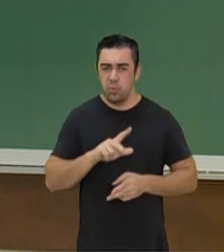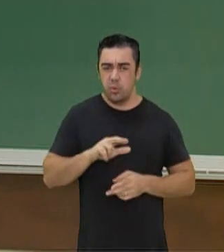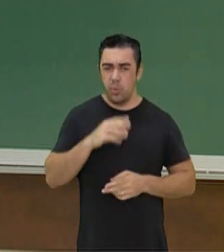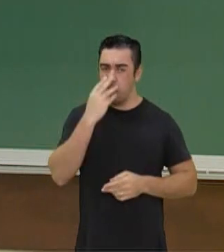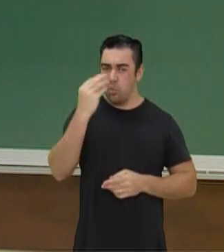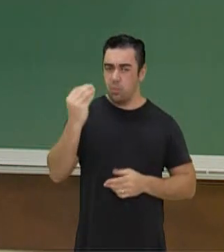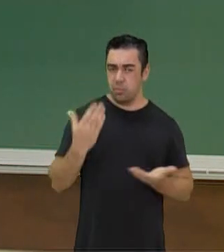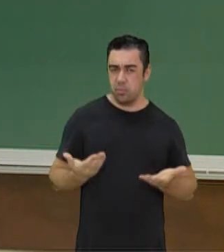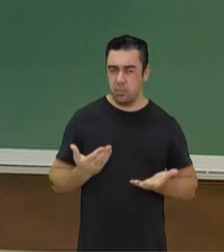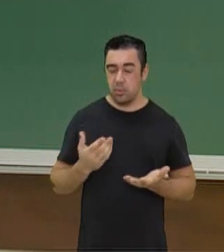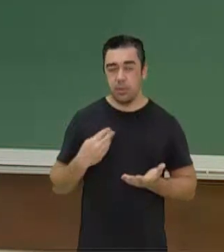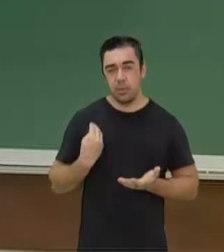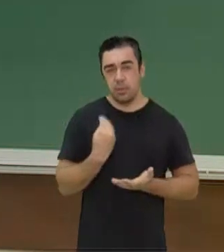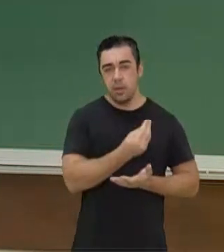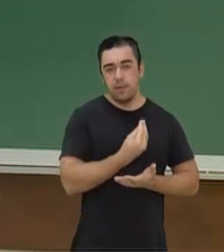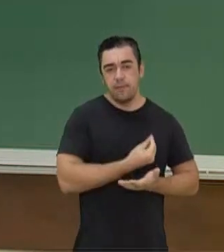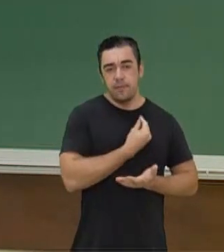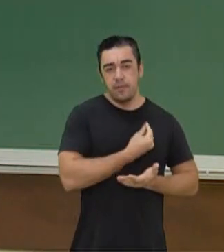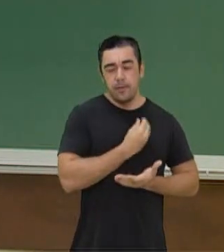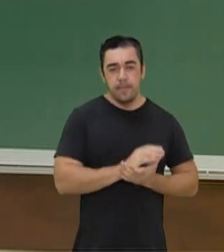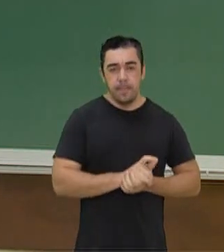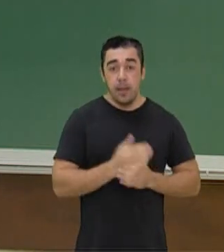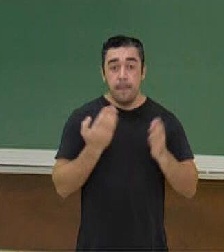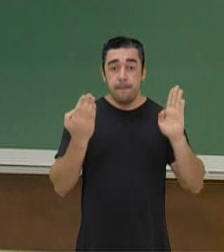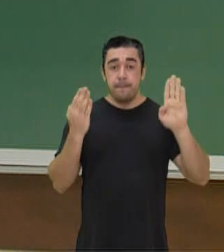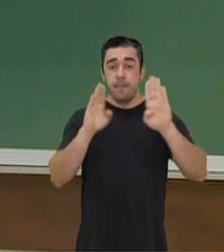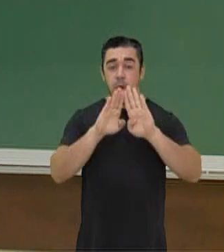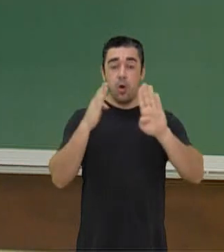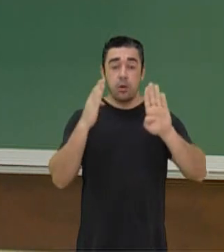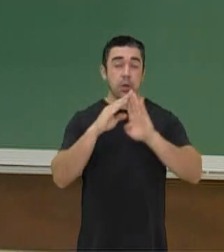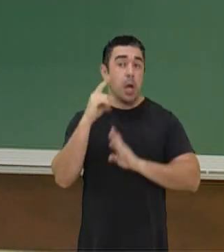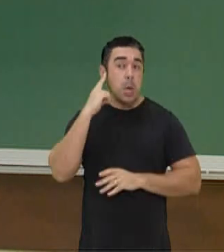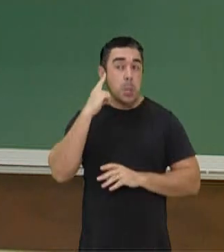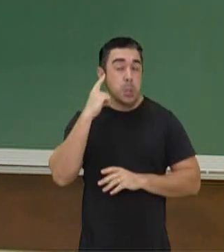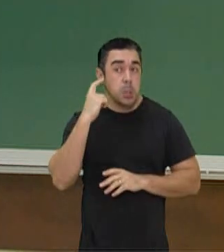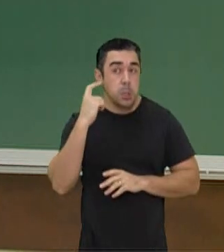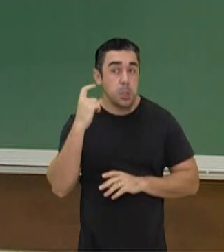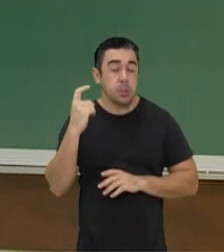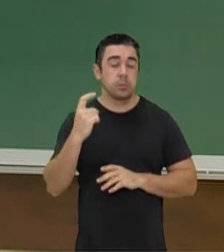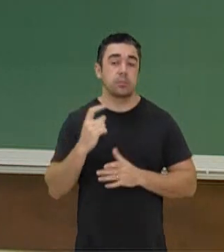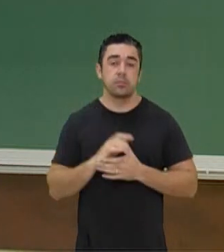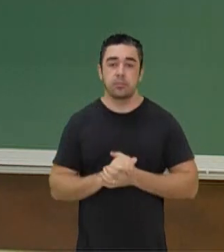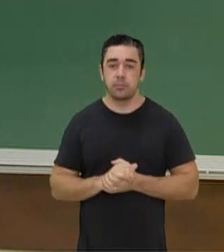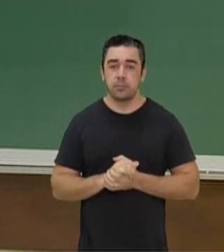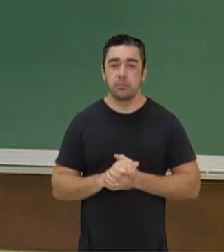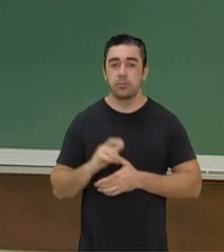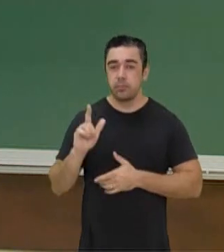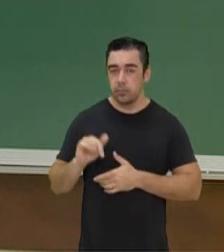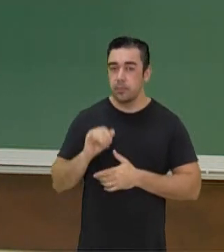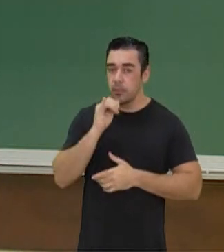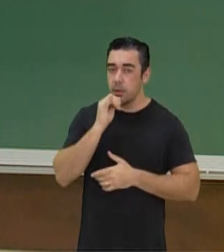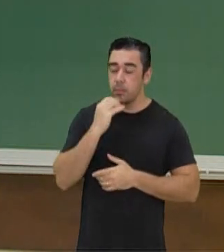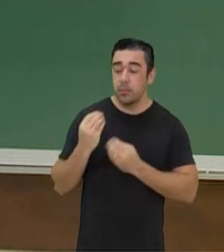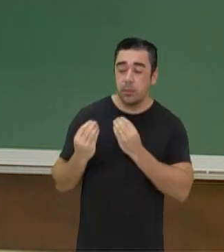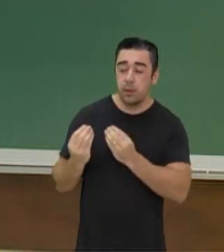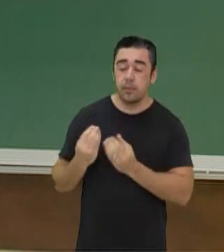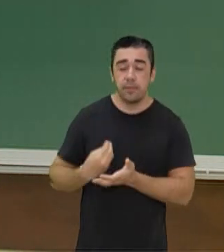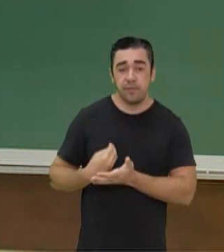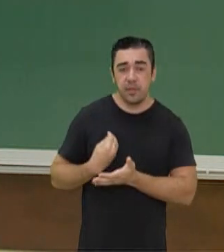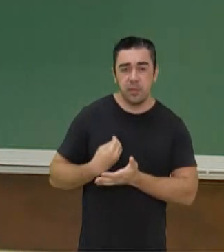que você está dando vida, né? A porta rangia, então veja que estou dando ali